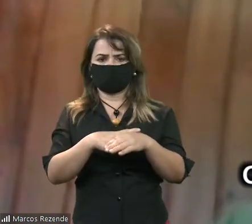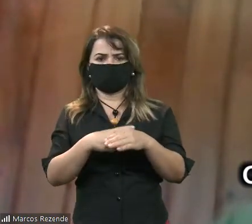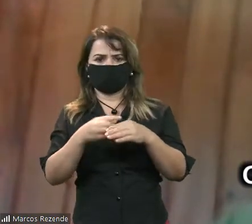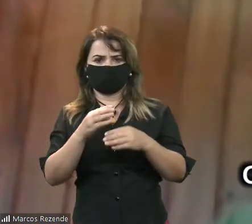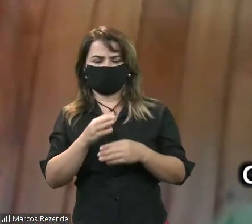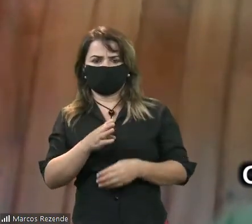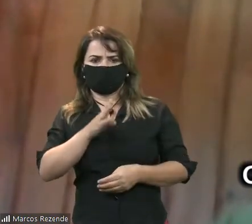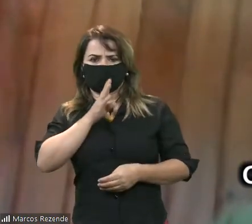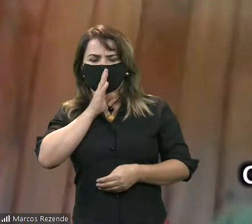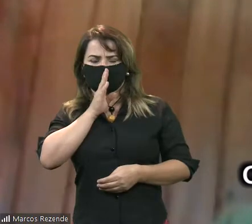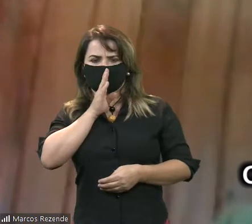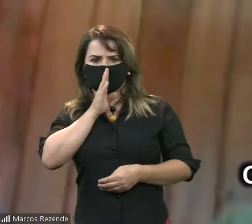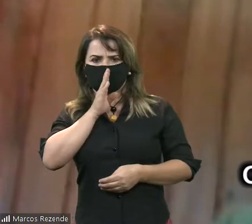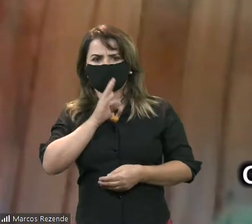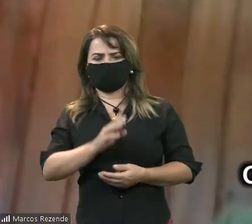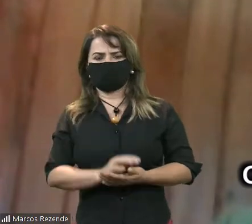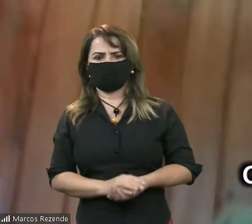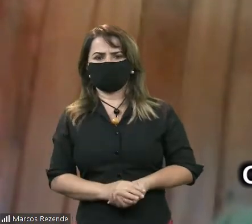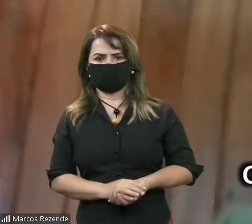ordem, vereador Marcos Custódio.